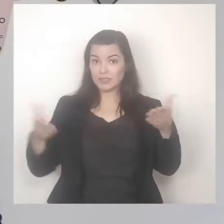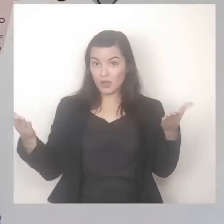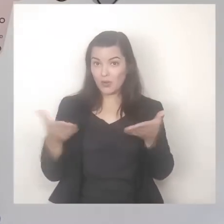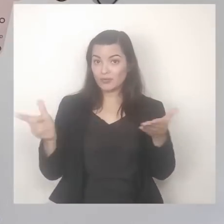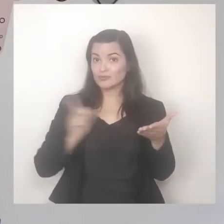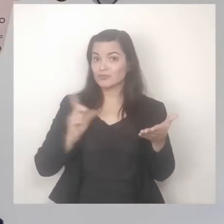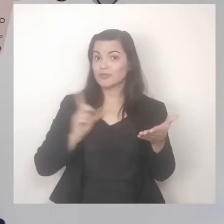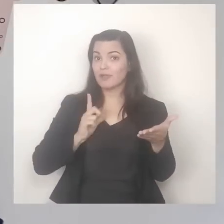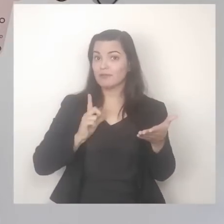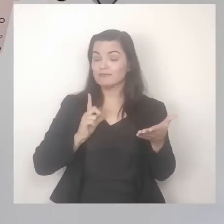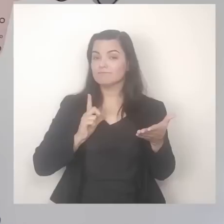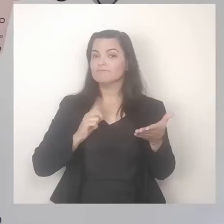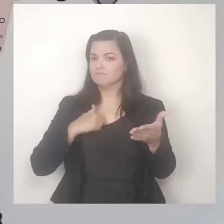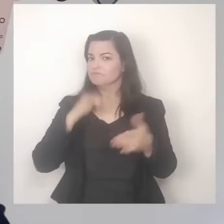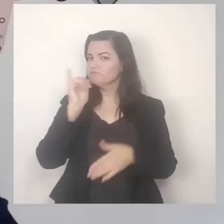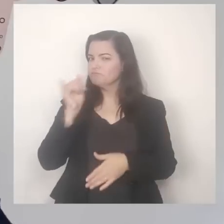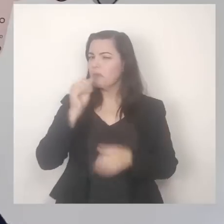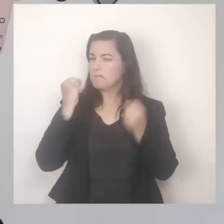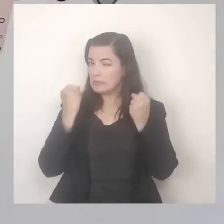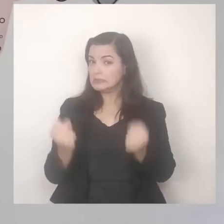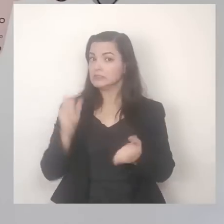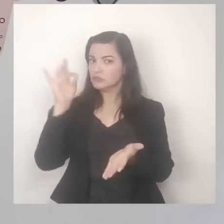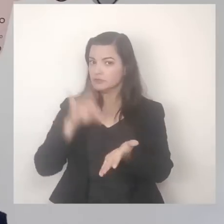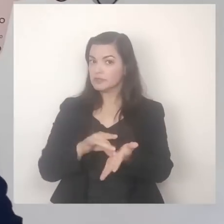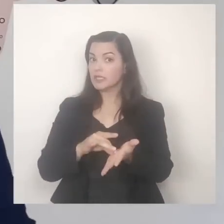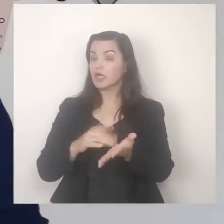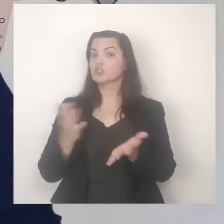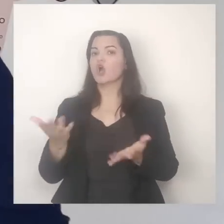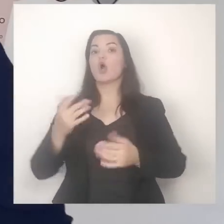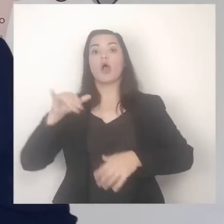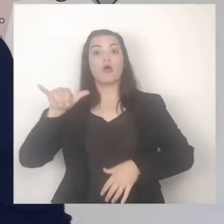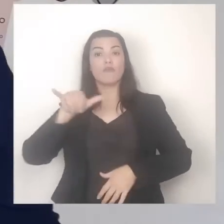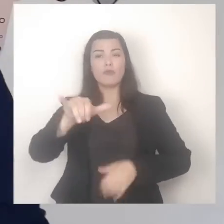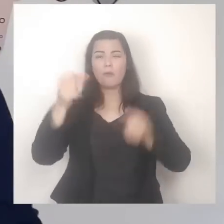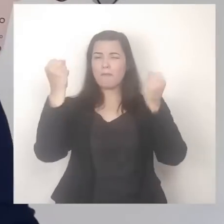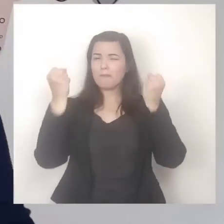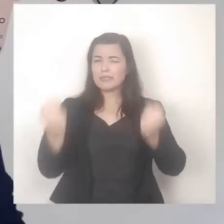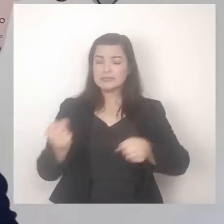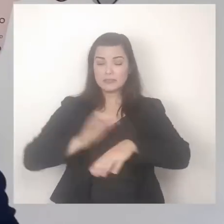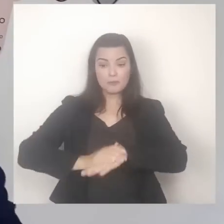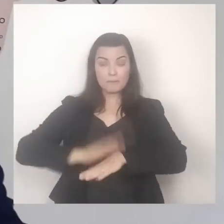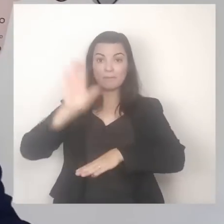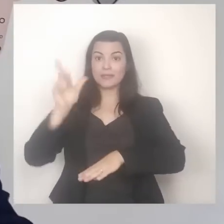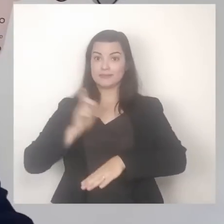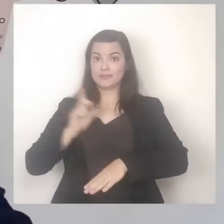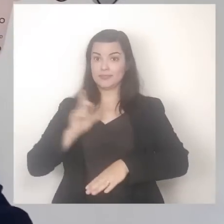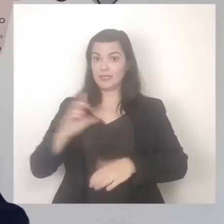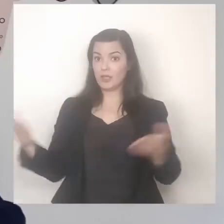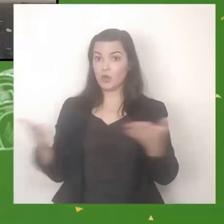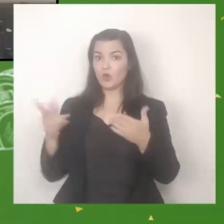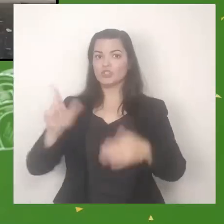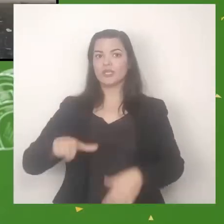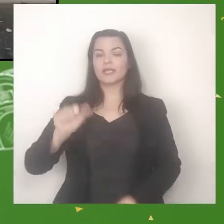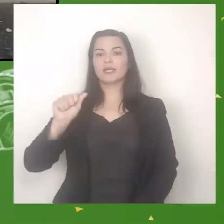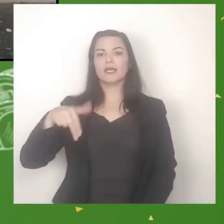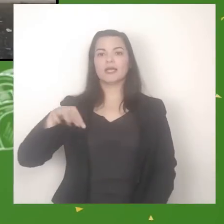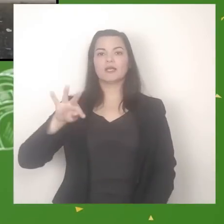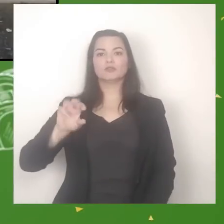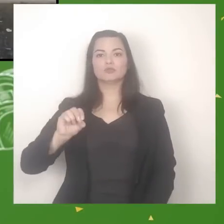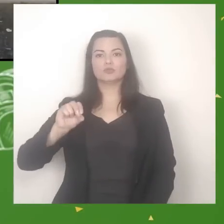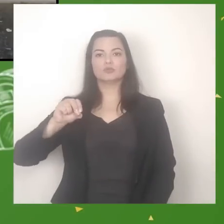que ele é bem pesado. O avião mais pesado que nós temos atualmente é o